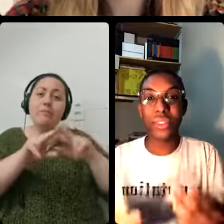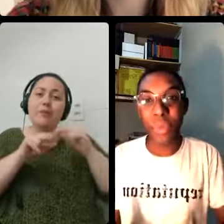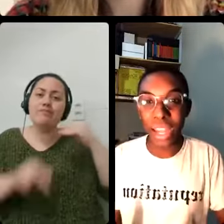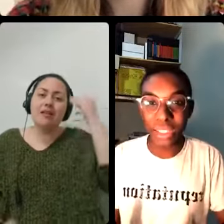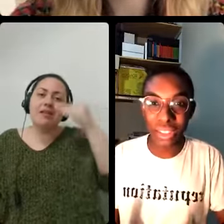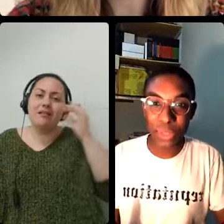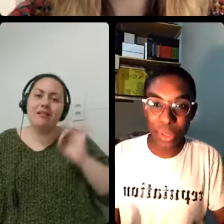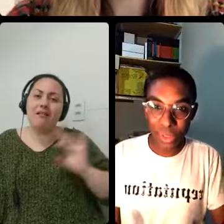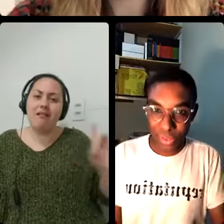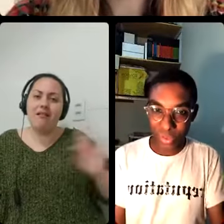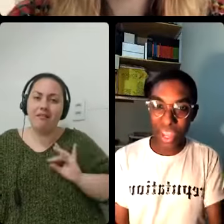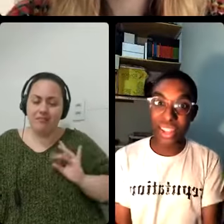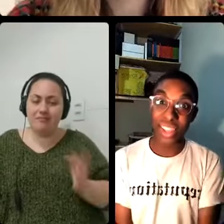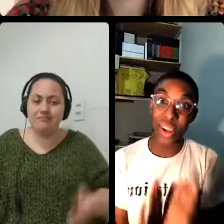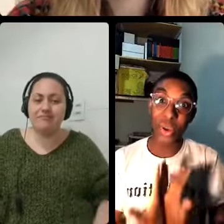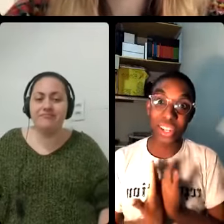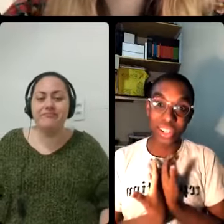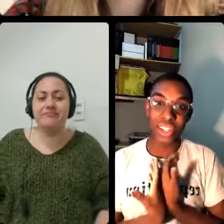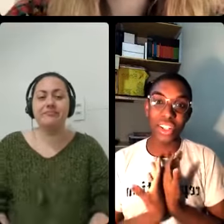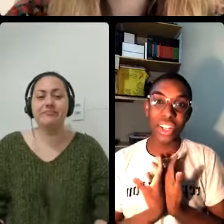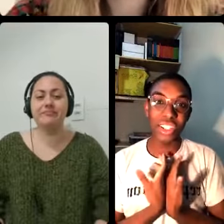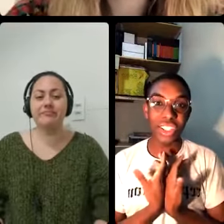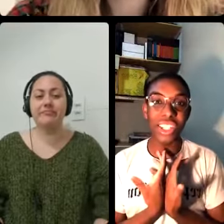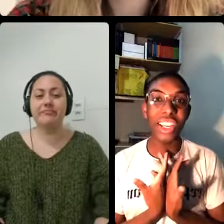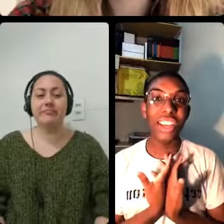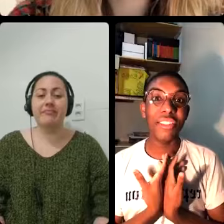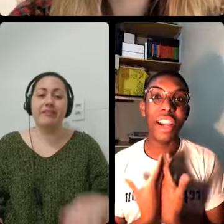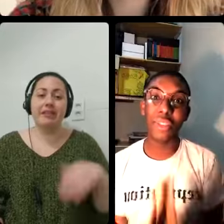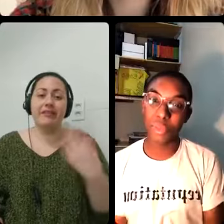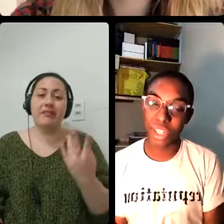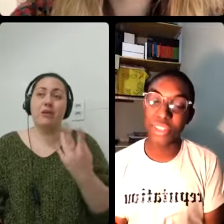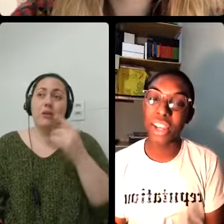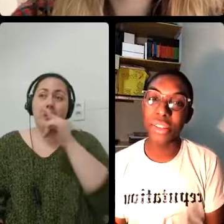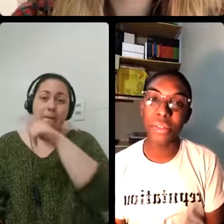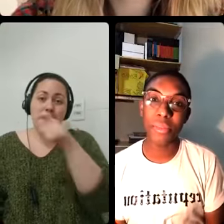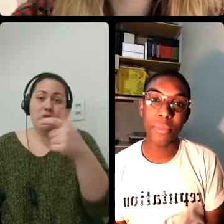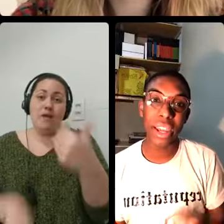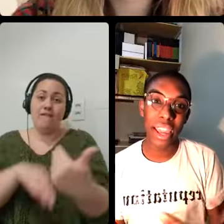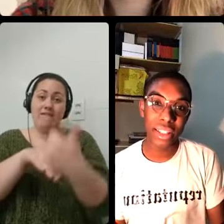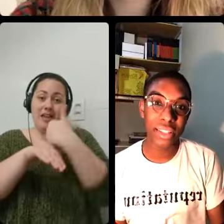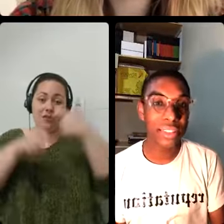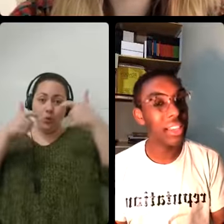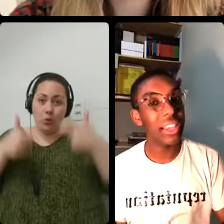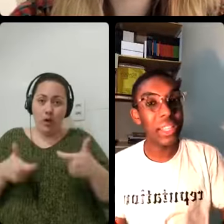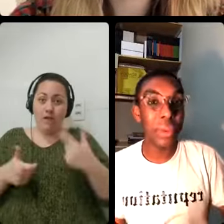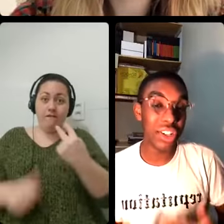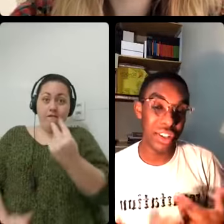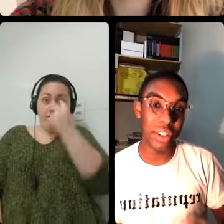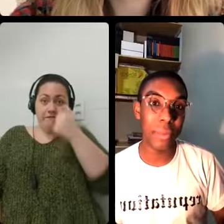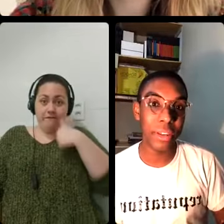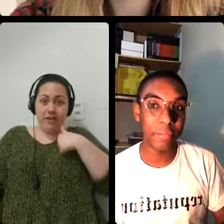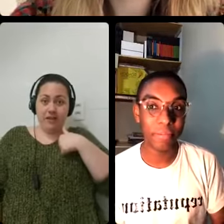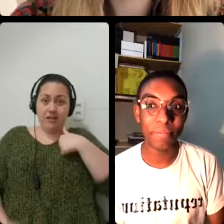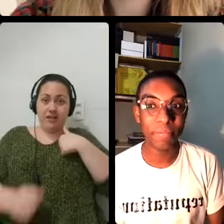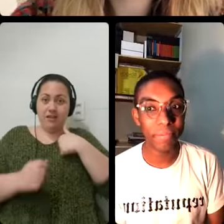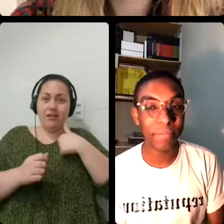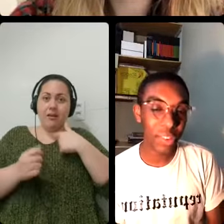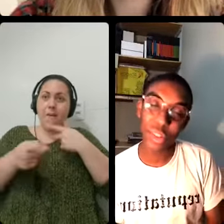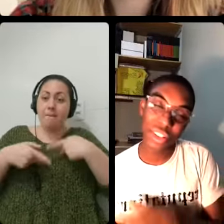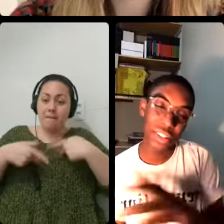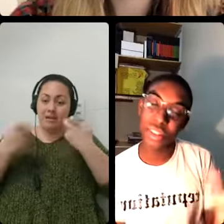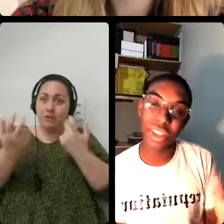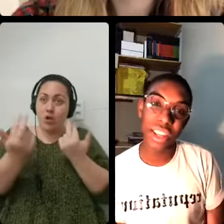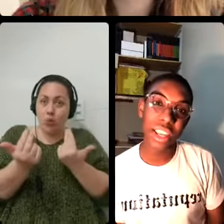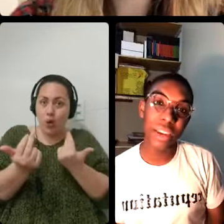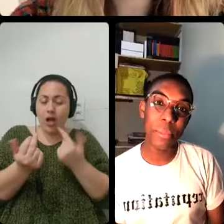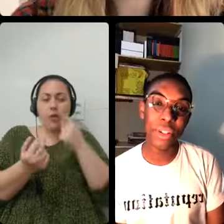nesses espaços e as pessoas conseguem se reconhecer na gente, fica tudo mais fácil para elas e para a gente também. Então,